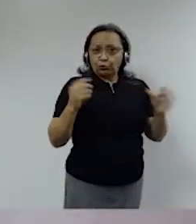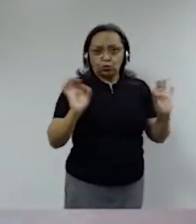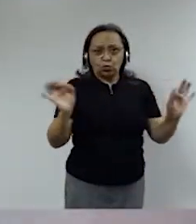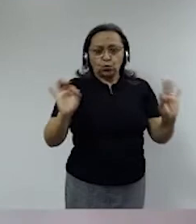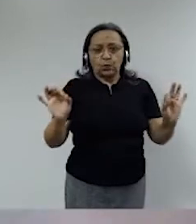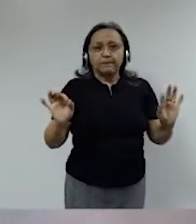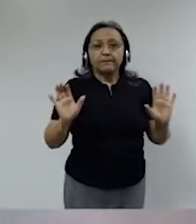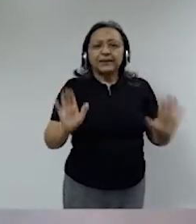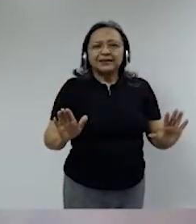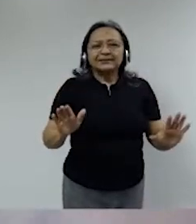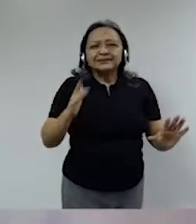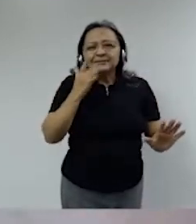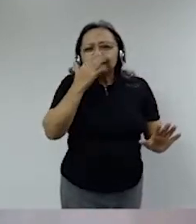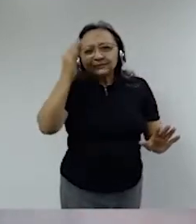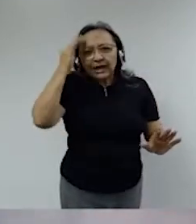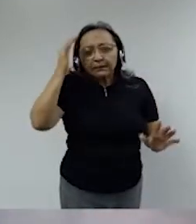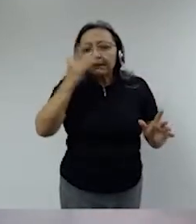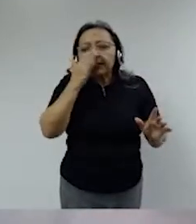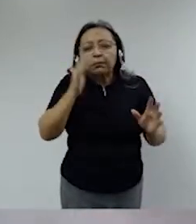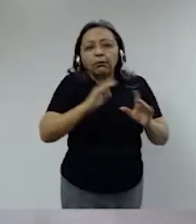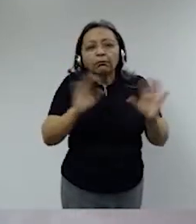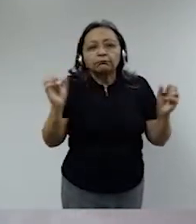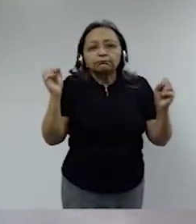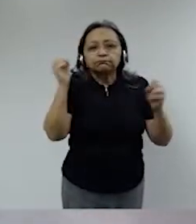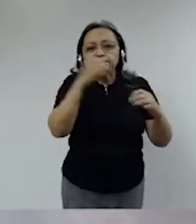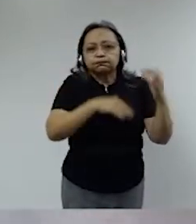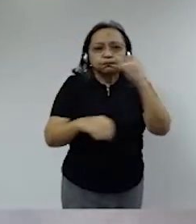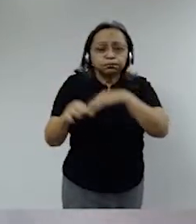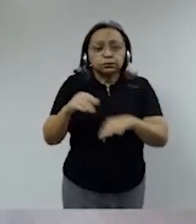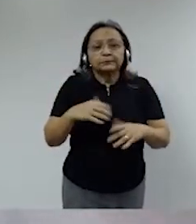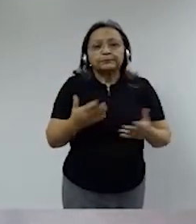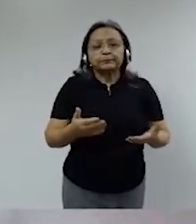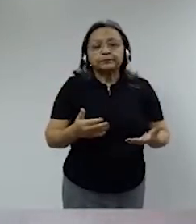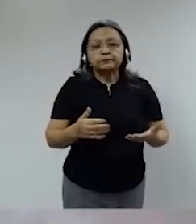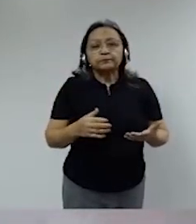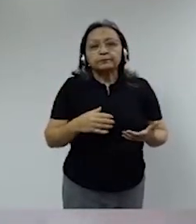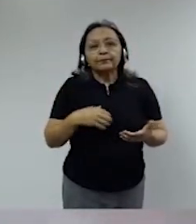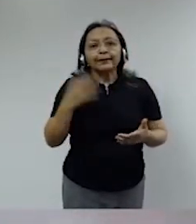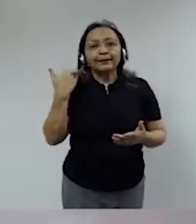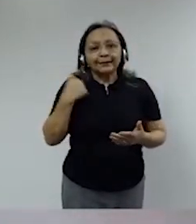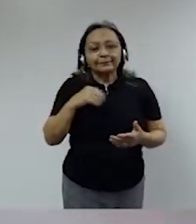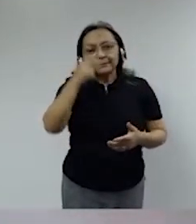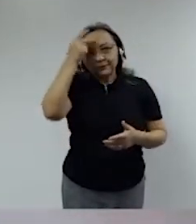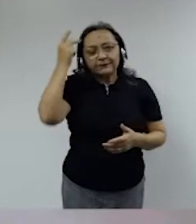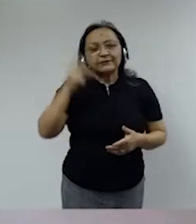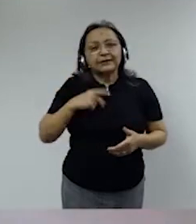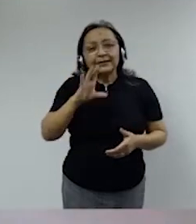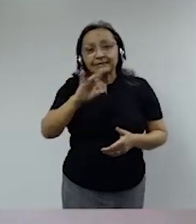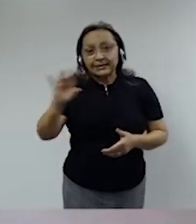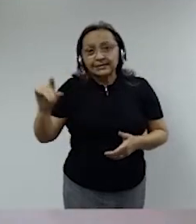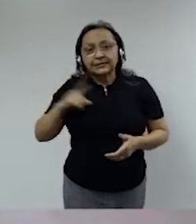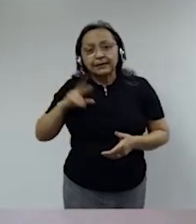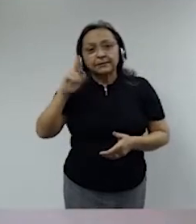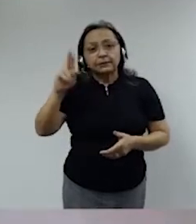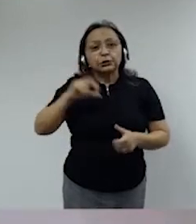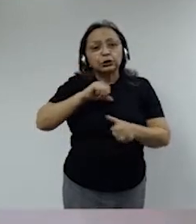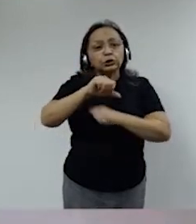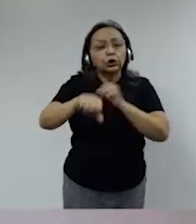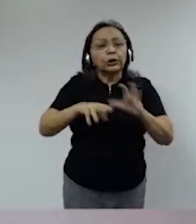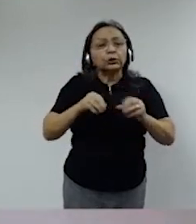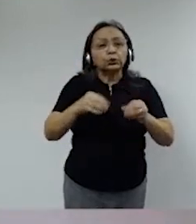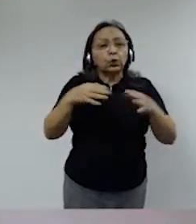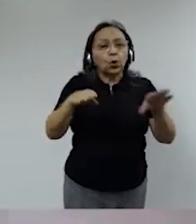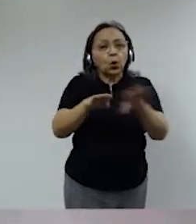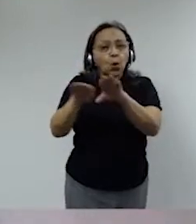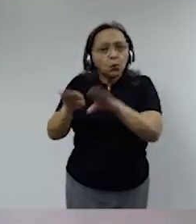um pouco deturpado, a meu juízo, né? O Boaventura de Souza Santos até dizia que a ciência tem pretensão de tornar senso comum, etc., mas eu